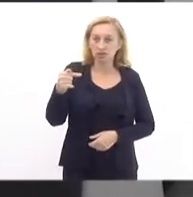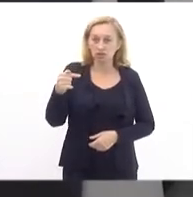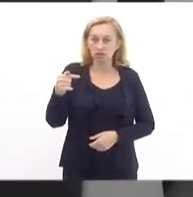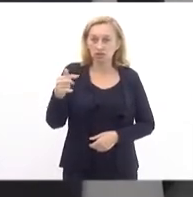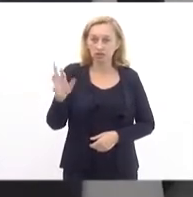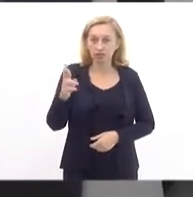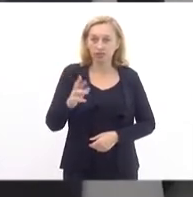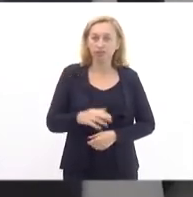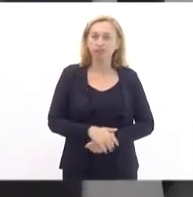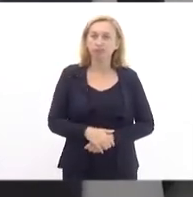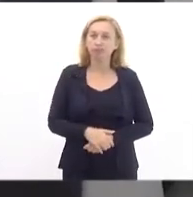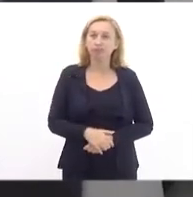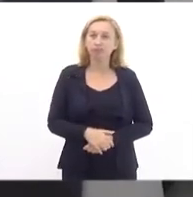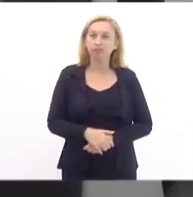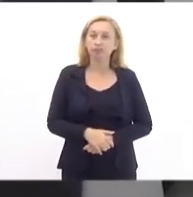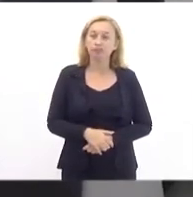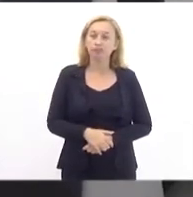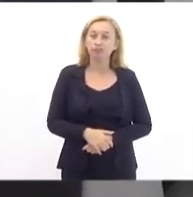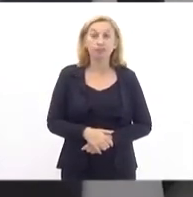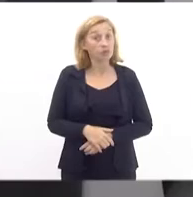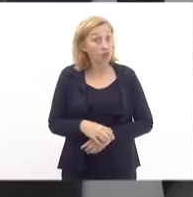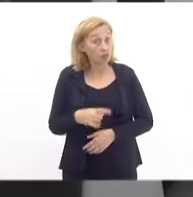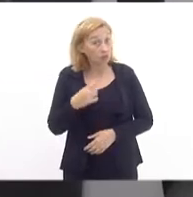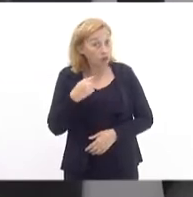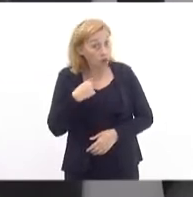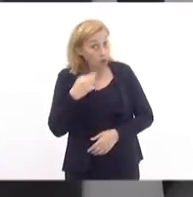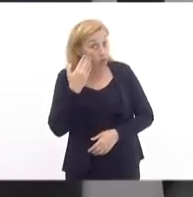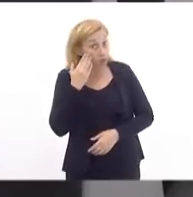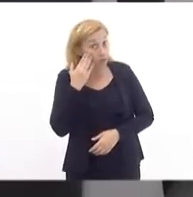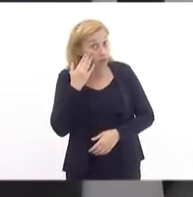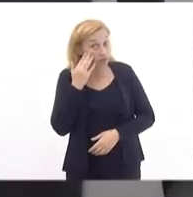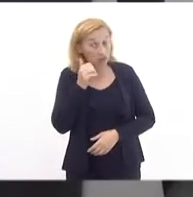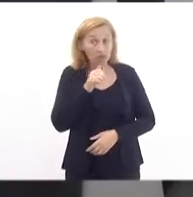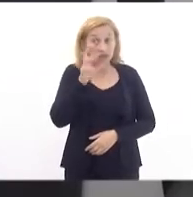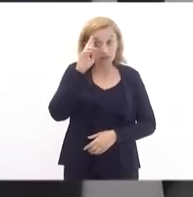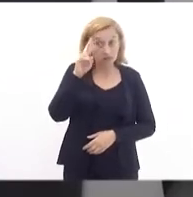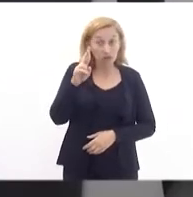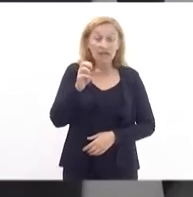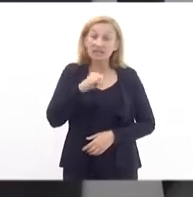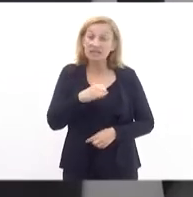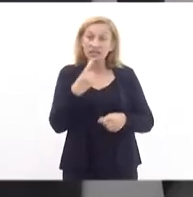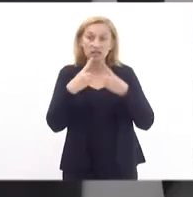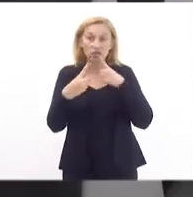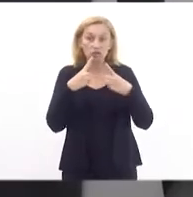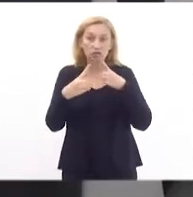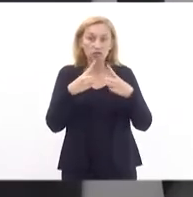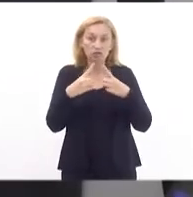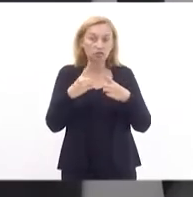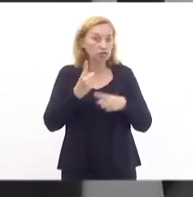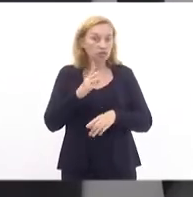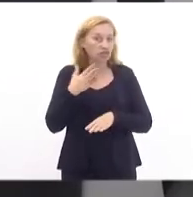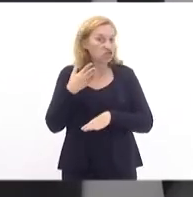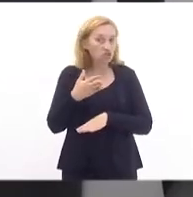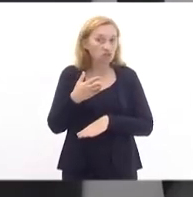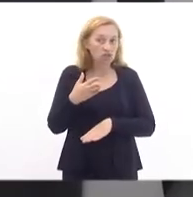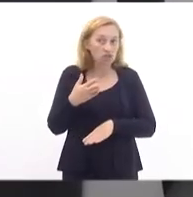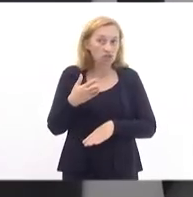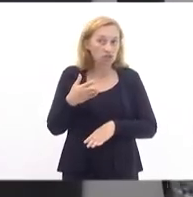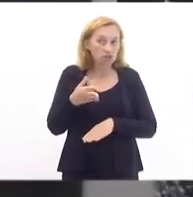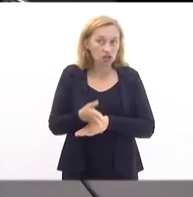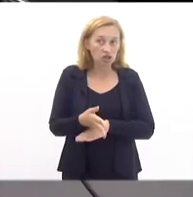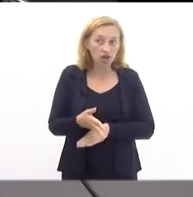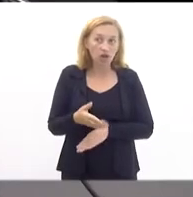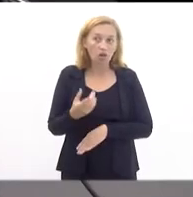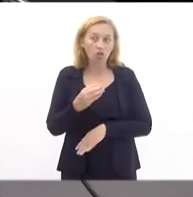certo? E pelo que eu entendi da senhora, não, se está em discussão, é que não vai chegar a 7. É o que a